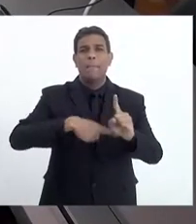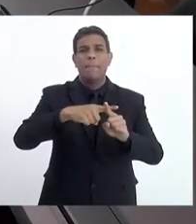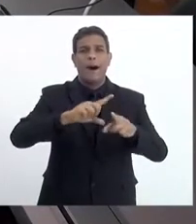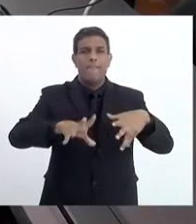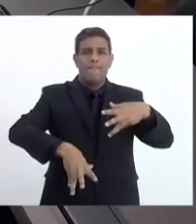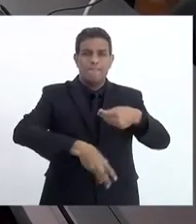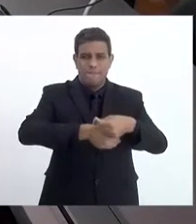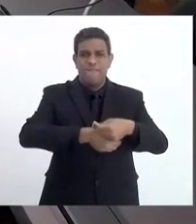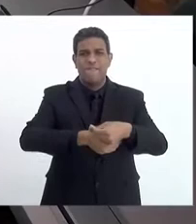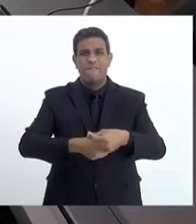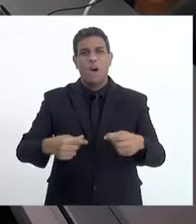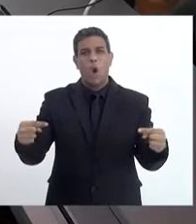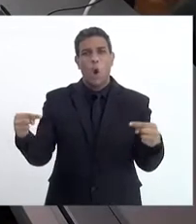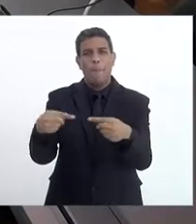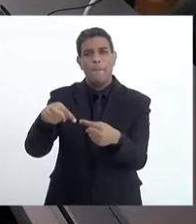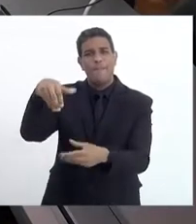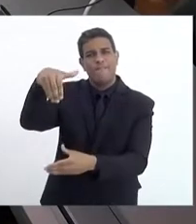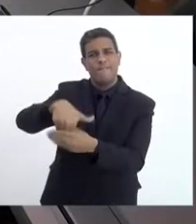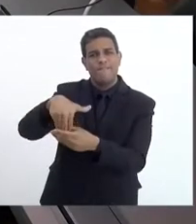Voto do deputado Luiz Paulo.